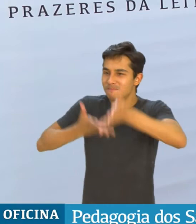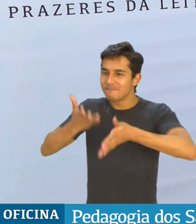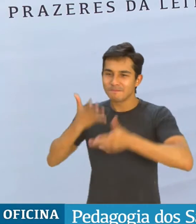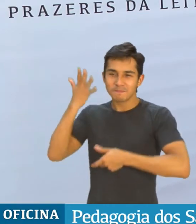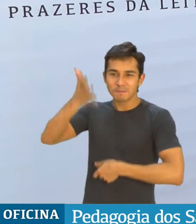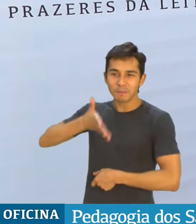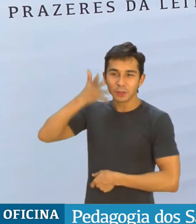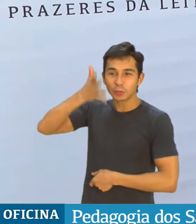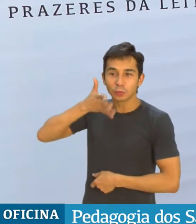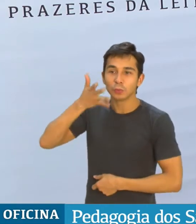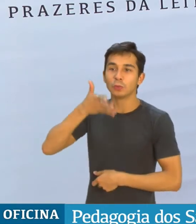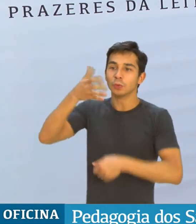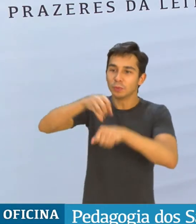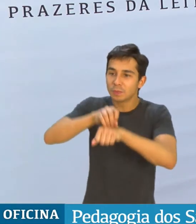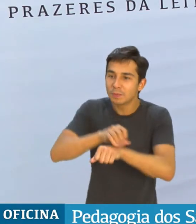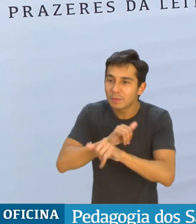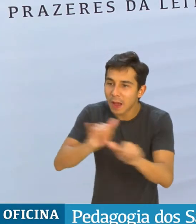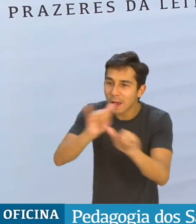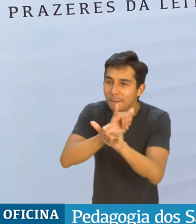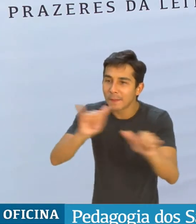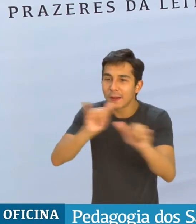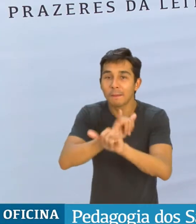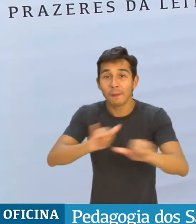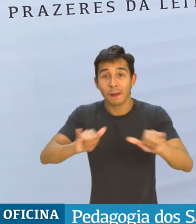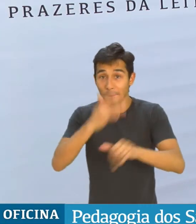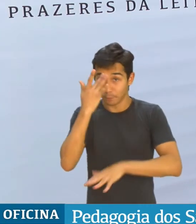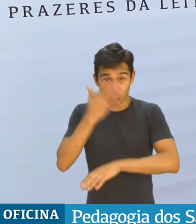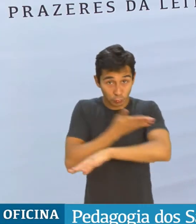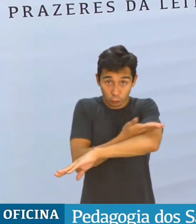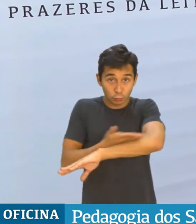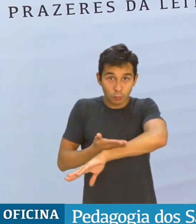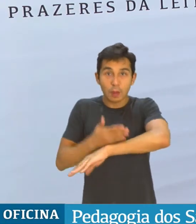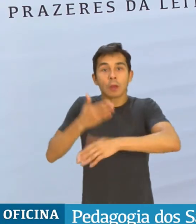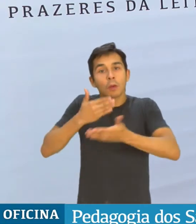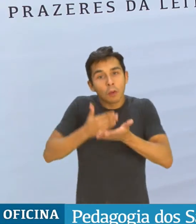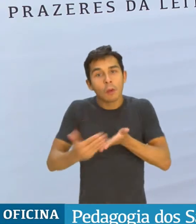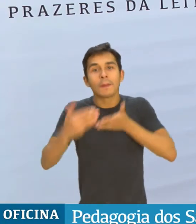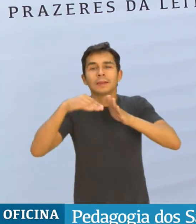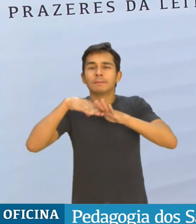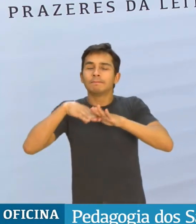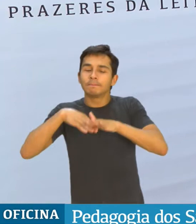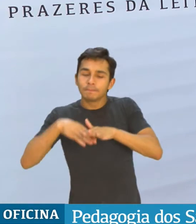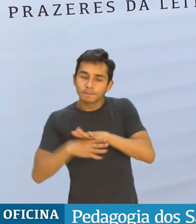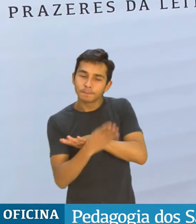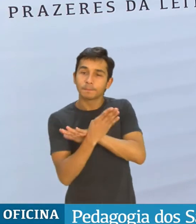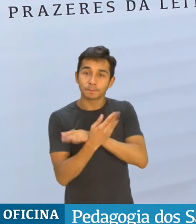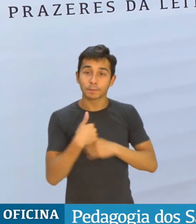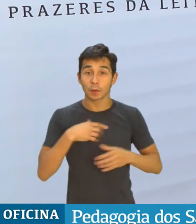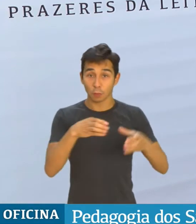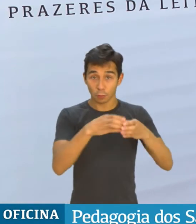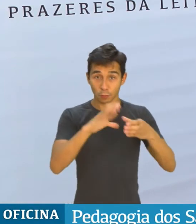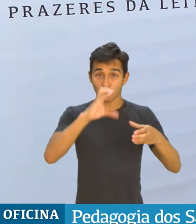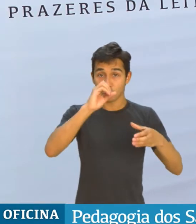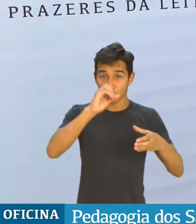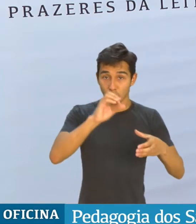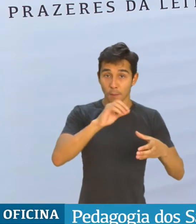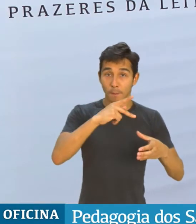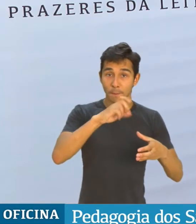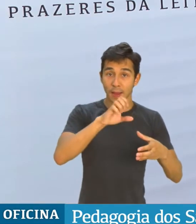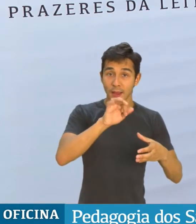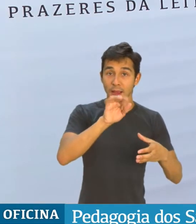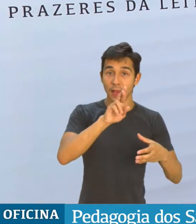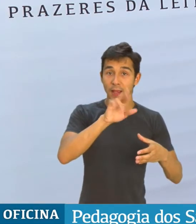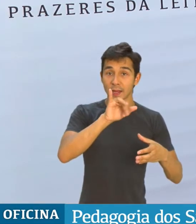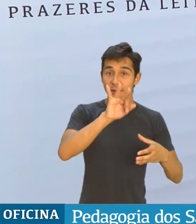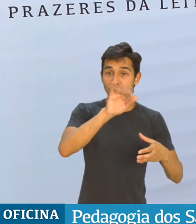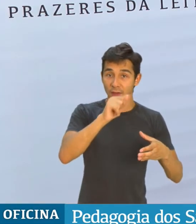alcance para outras pessoas que nunca fizeram uma atividade desse tipo. Eu já participei de um sarau da Cooperifa, que foi uma senhora